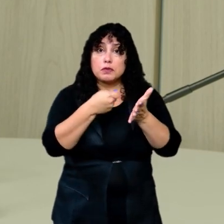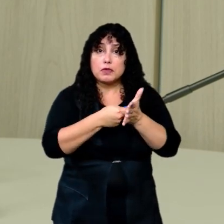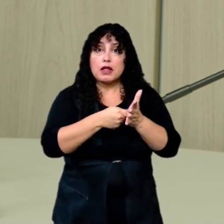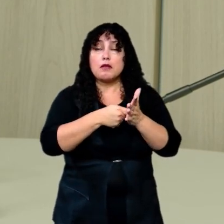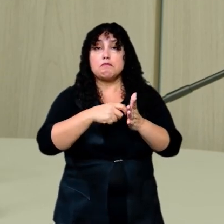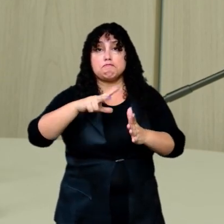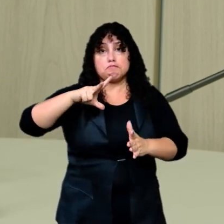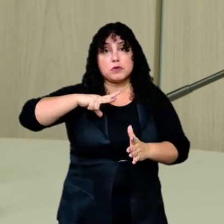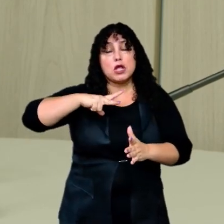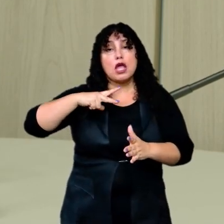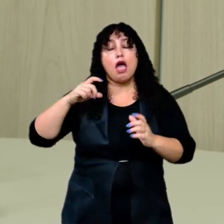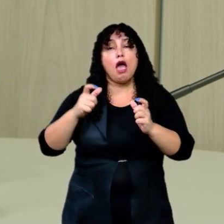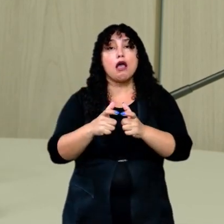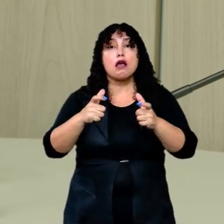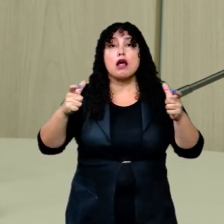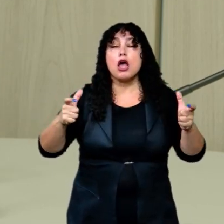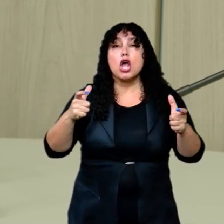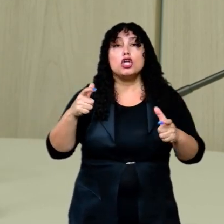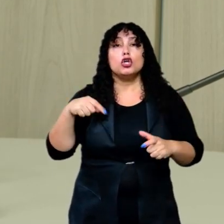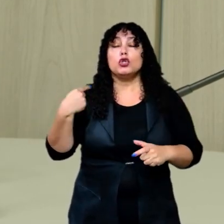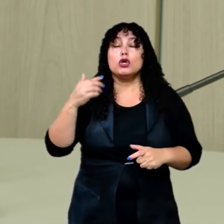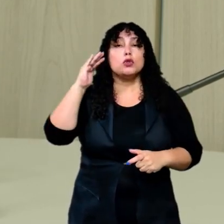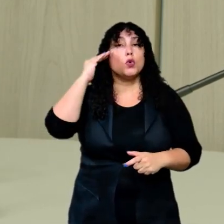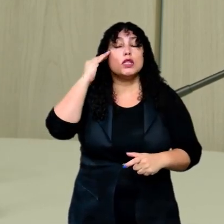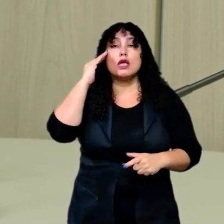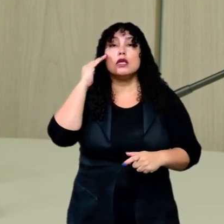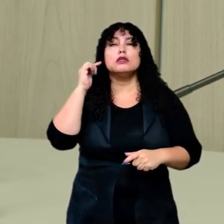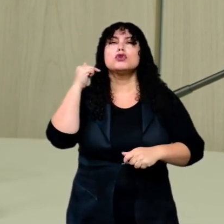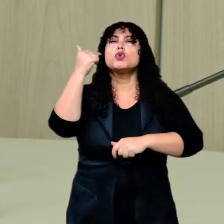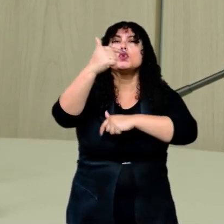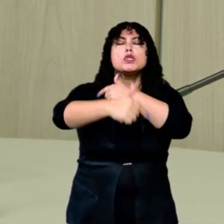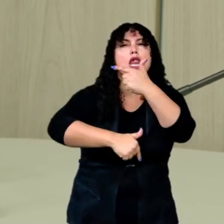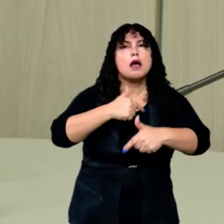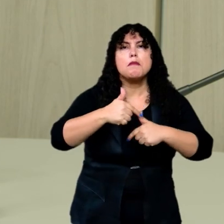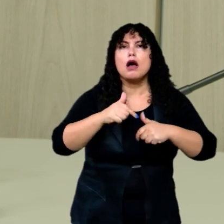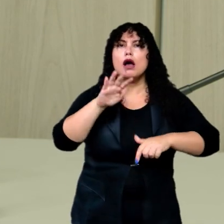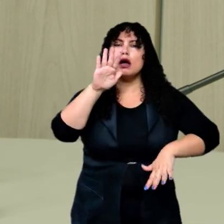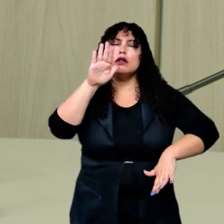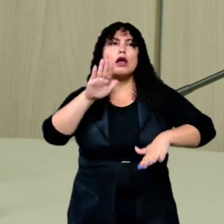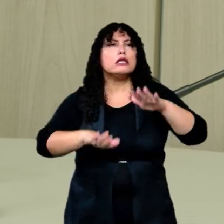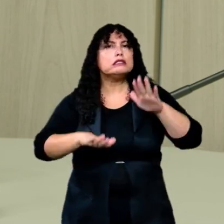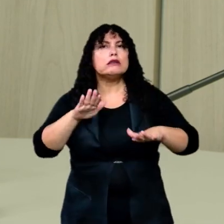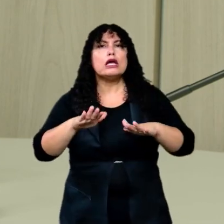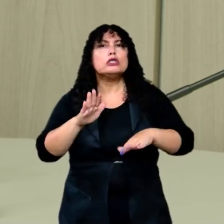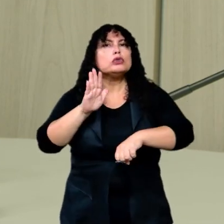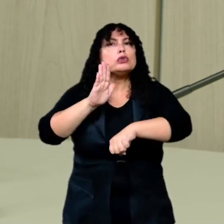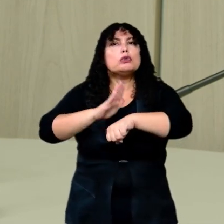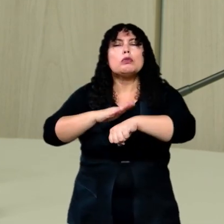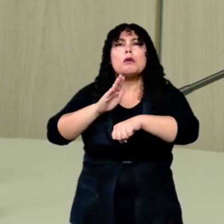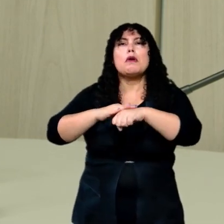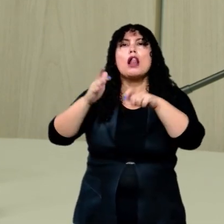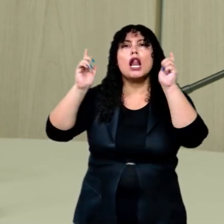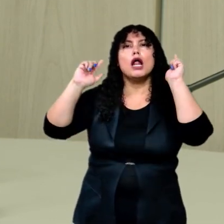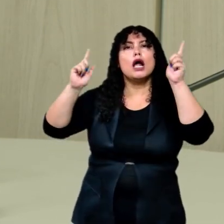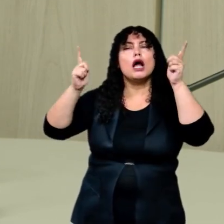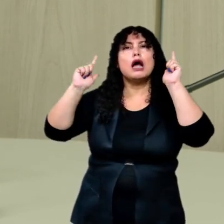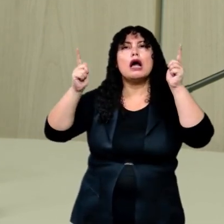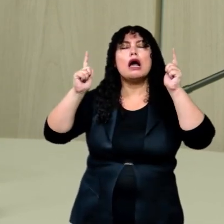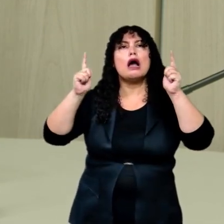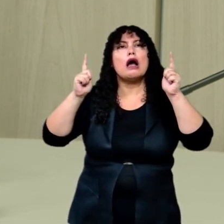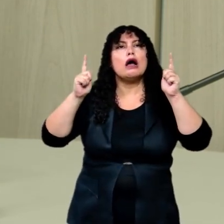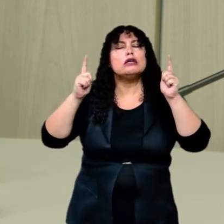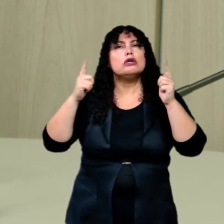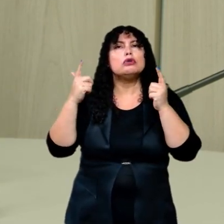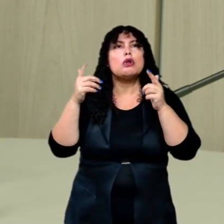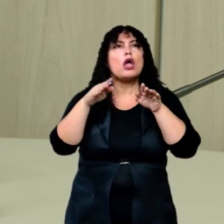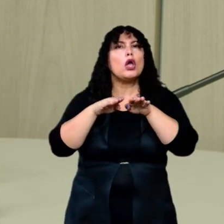muito grande e a gente não entende por que no trabalho ou às vezes no momento de descontração a gente não está agindo igual a